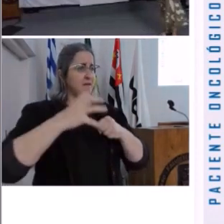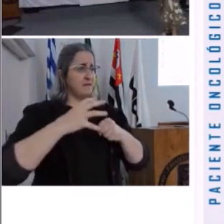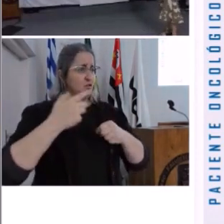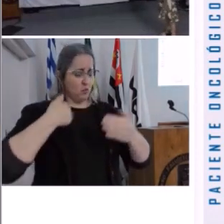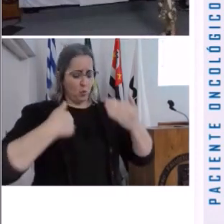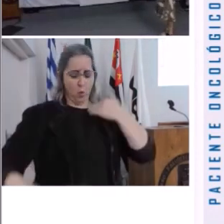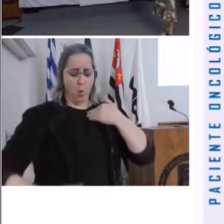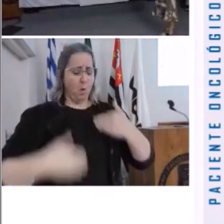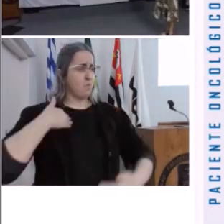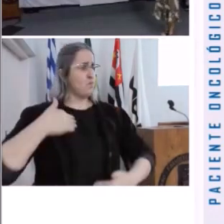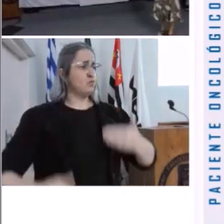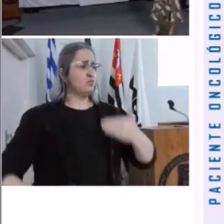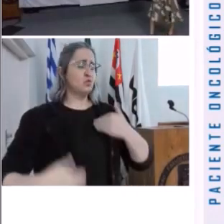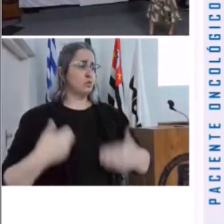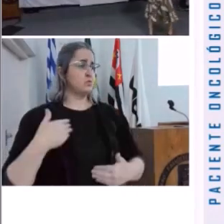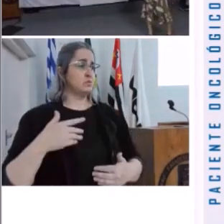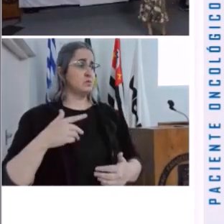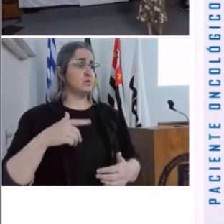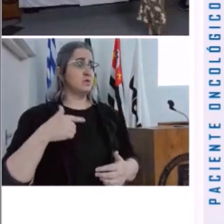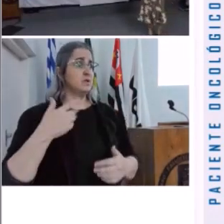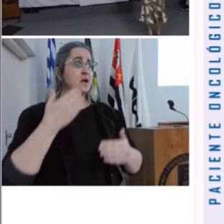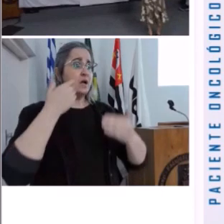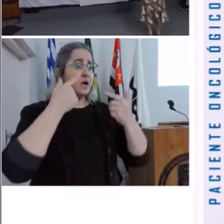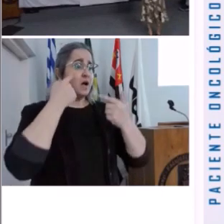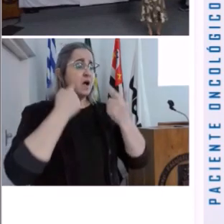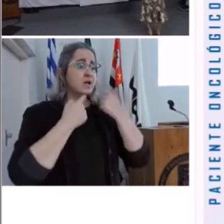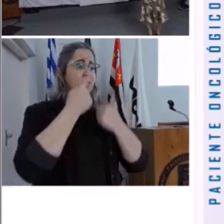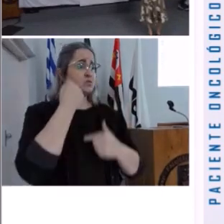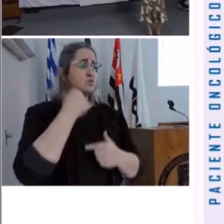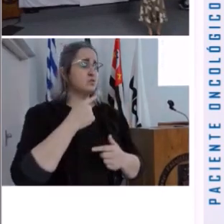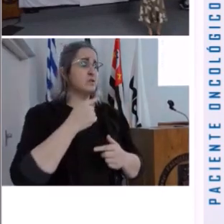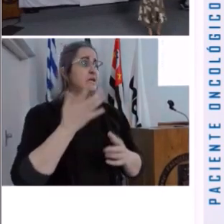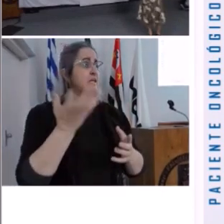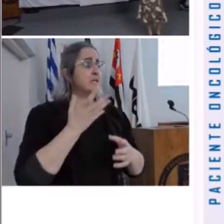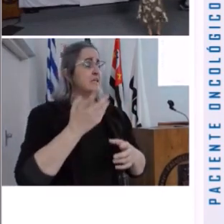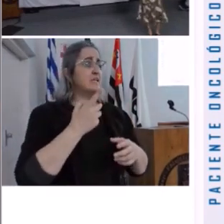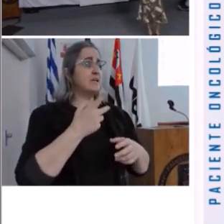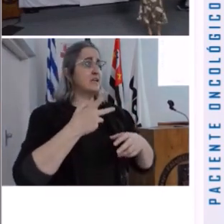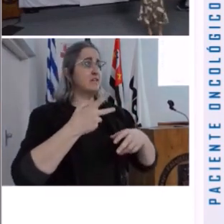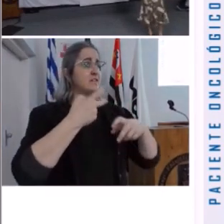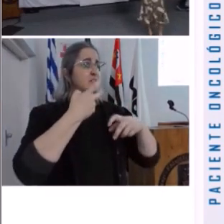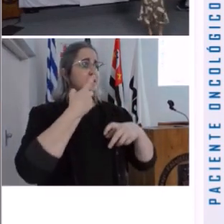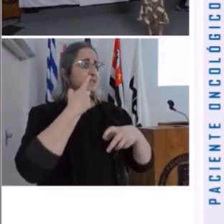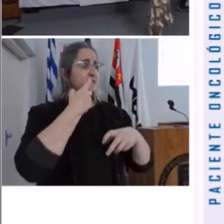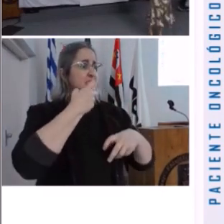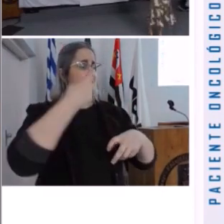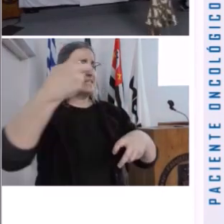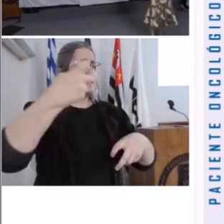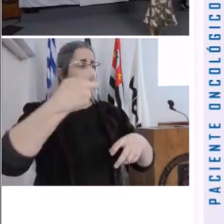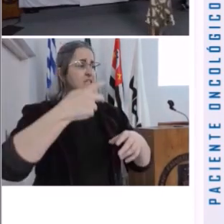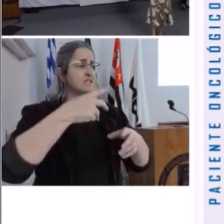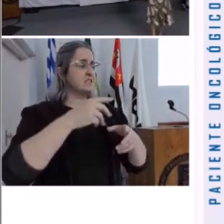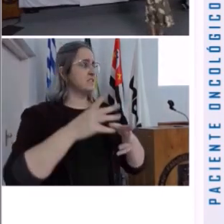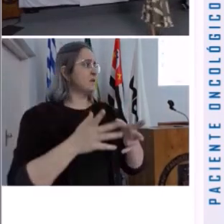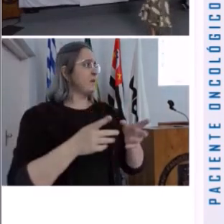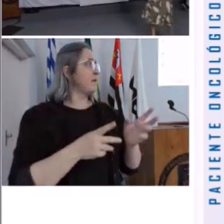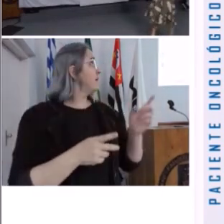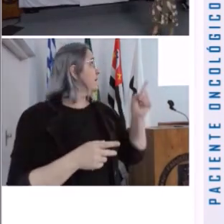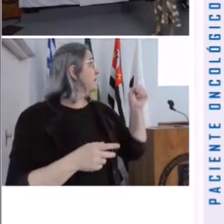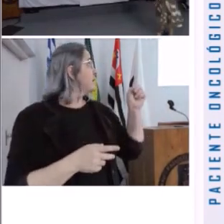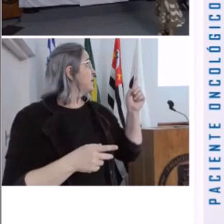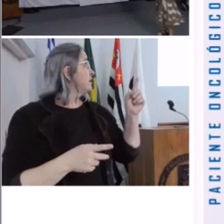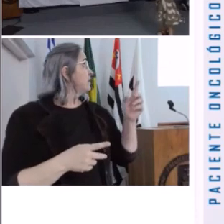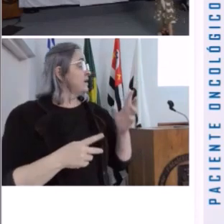Né? Inclusive, quando eles procuraram os nossos serviços, eles queriam que a gente fizesse drenagem de abscesso. Falaram assim, é um abscesso dentoalveolar. Só que quando a gente